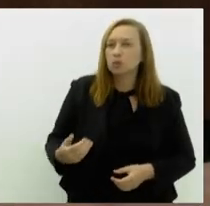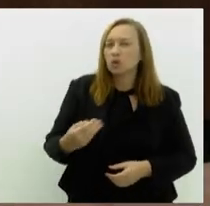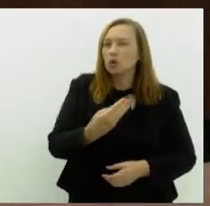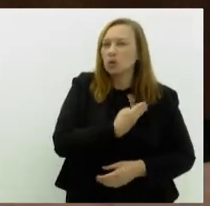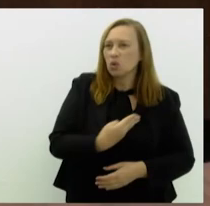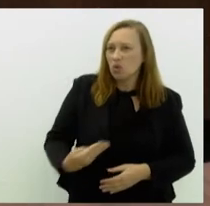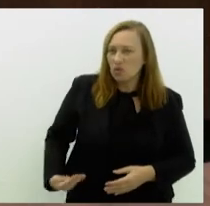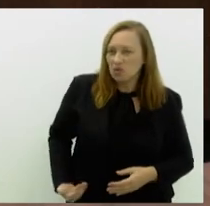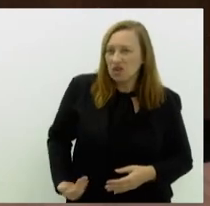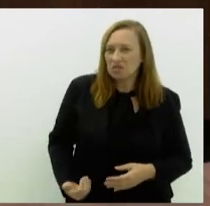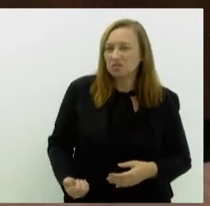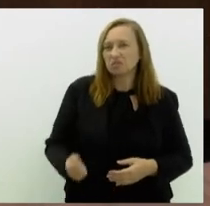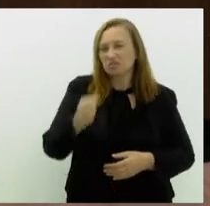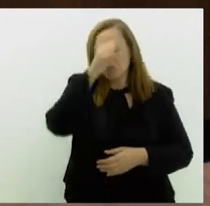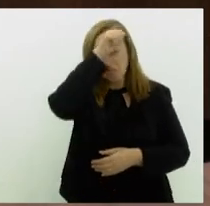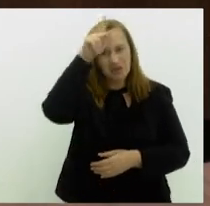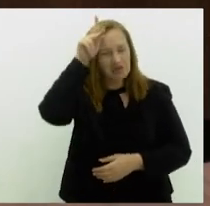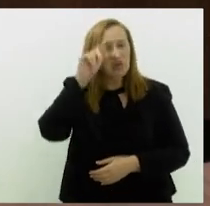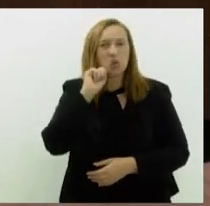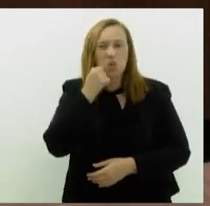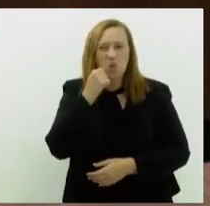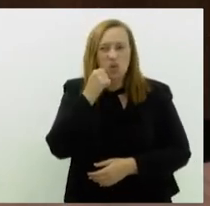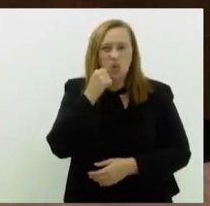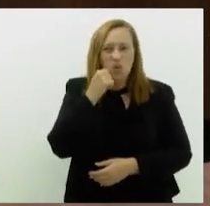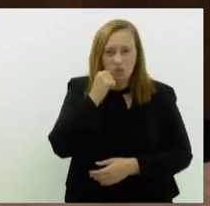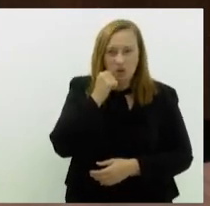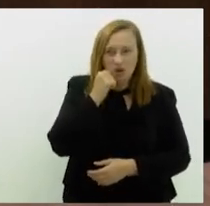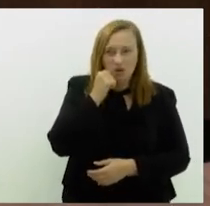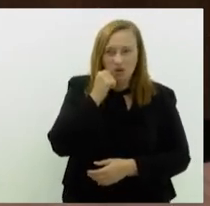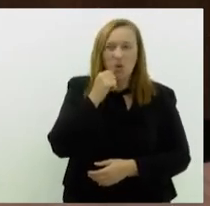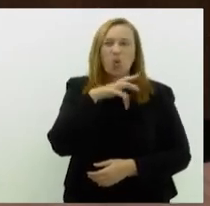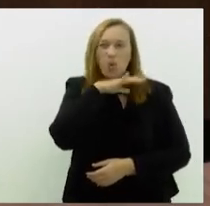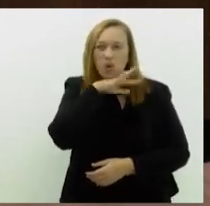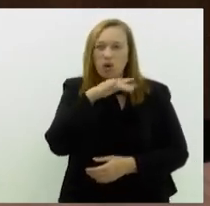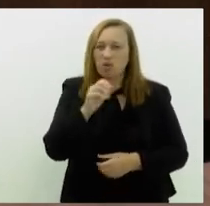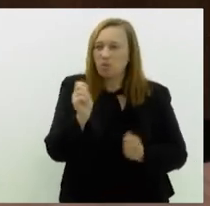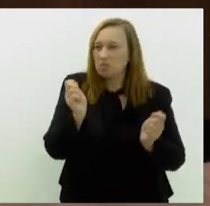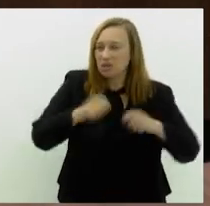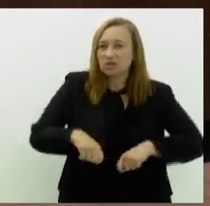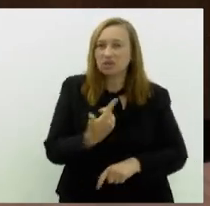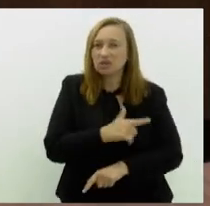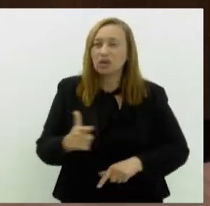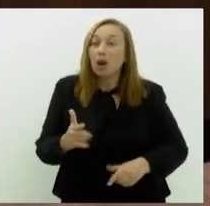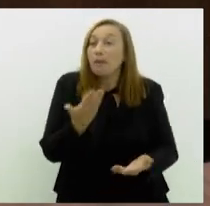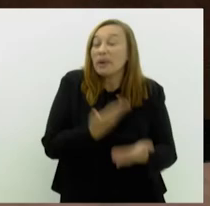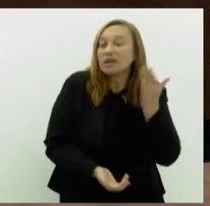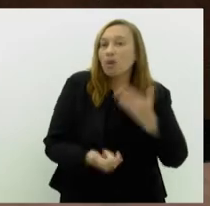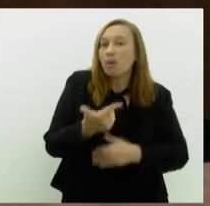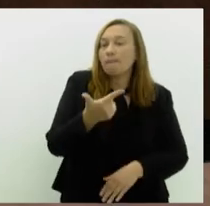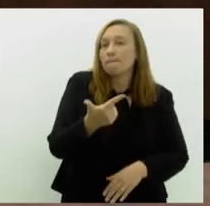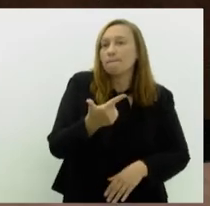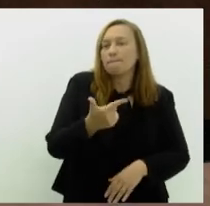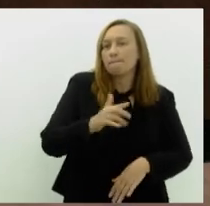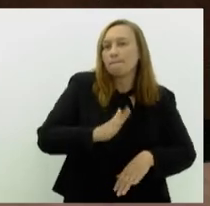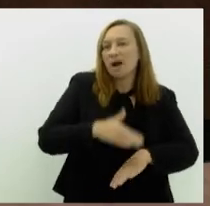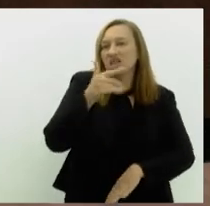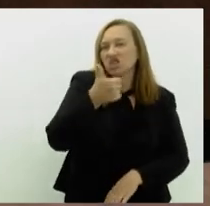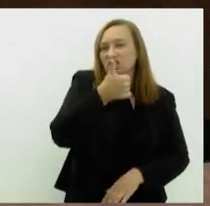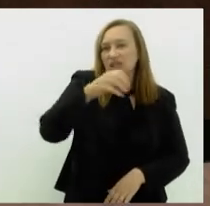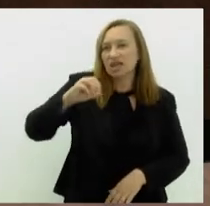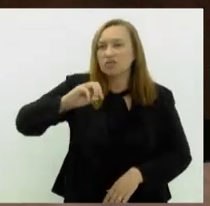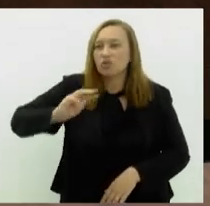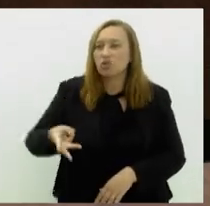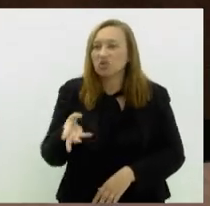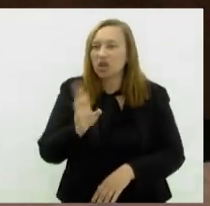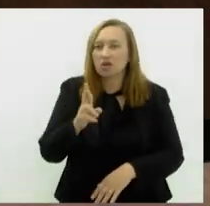prefeito incompetente. Um prefeito que, na chuva de 2022, perdeu mais de R$ 10 milhões porque não tinha